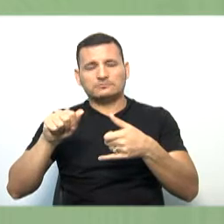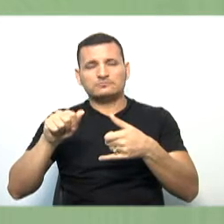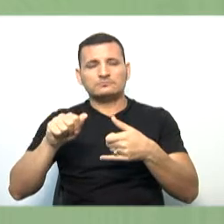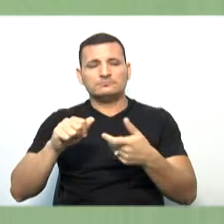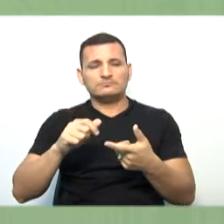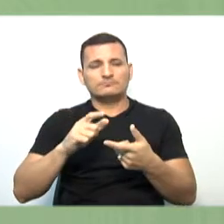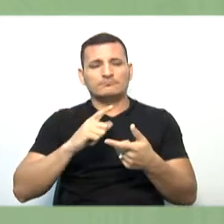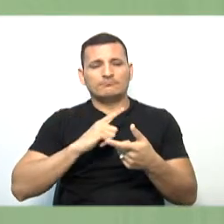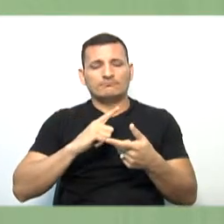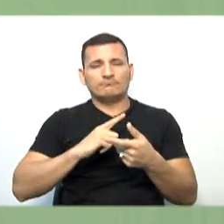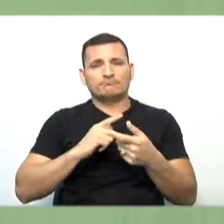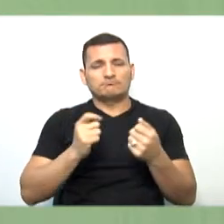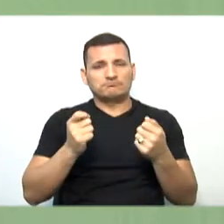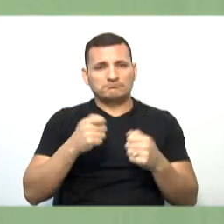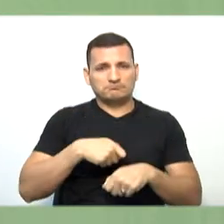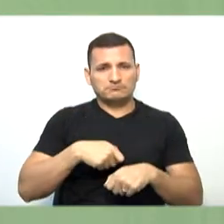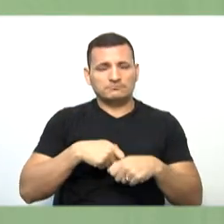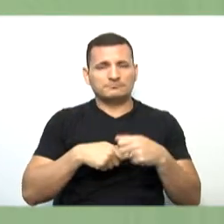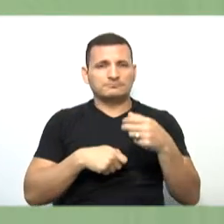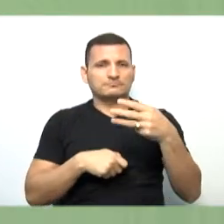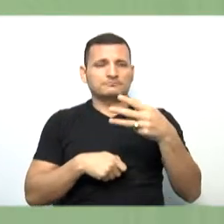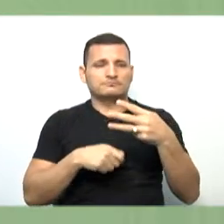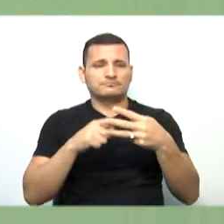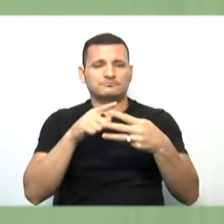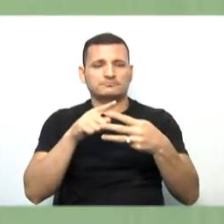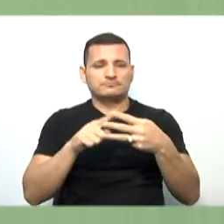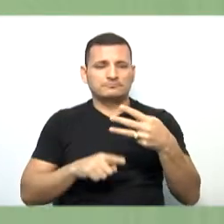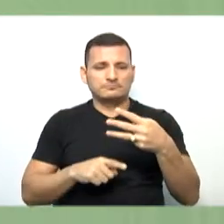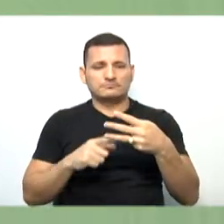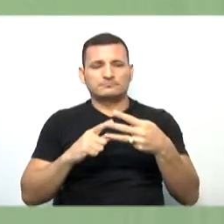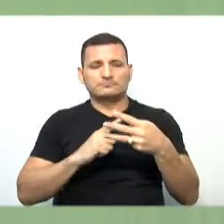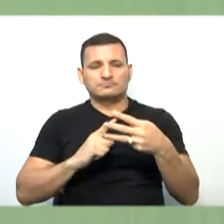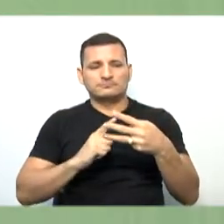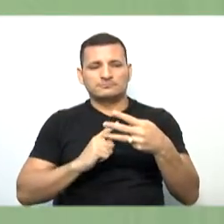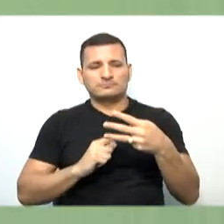existem 3 possibilidades de integração